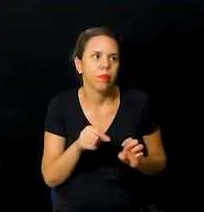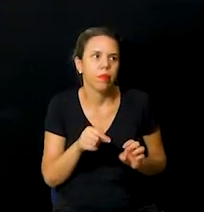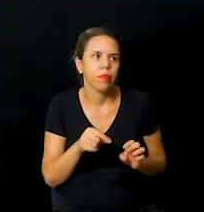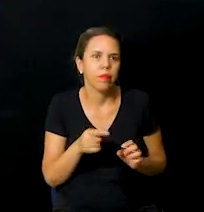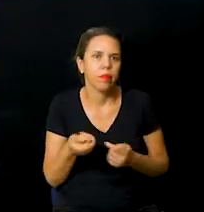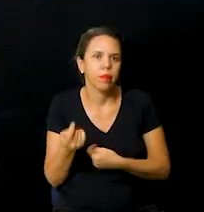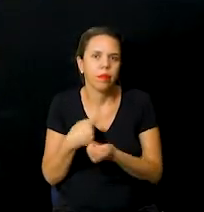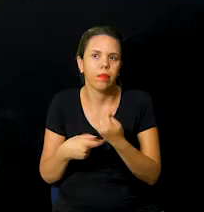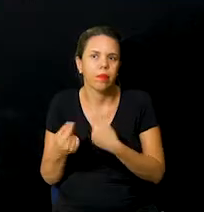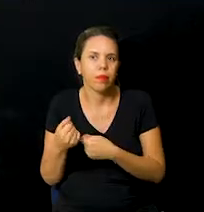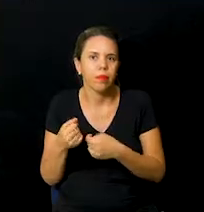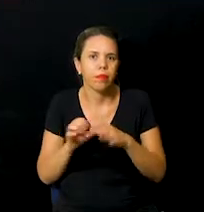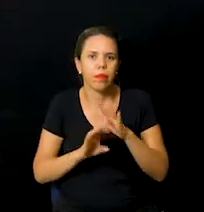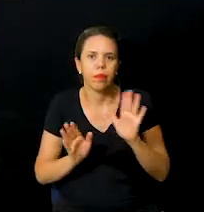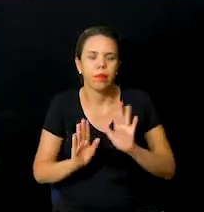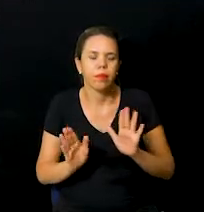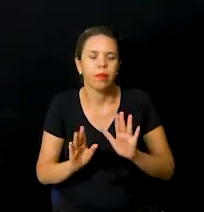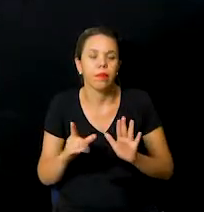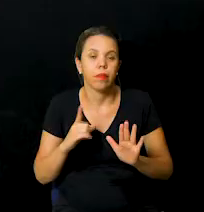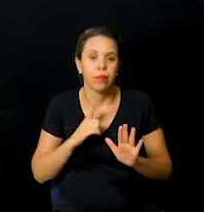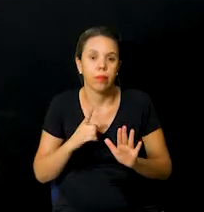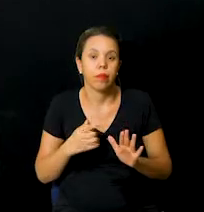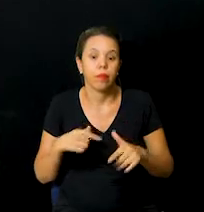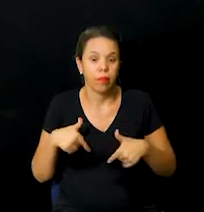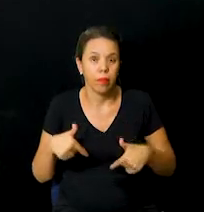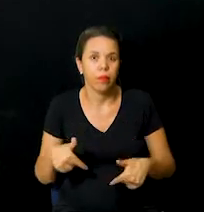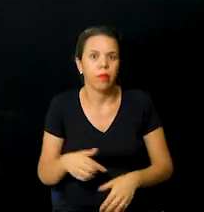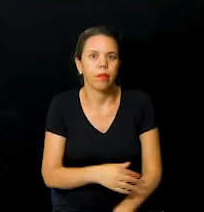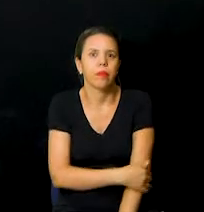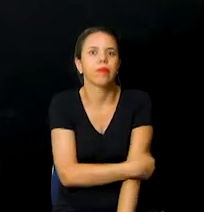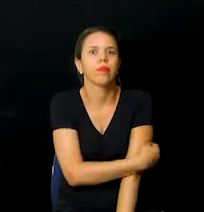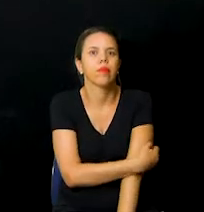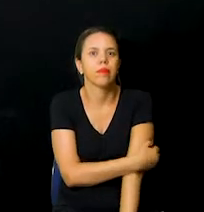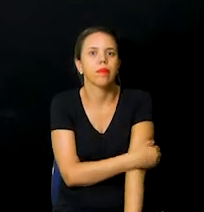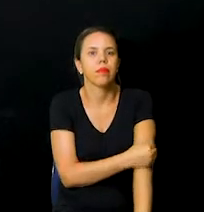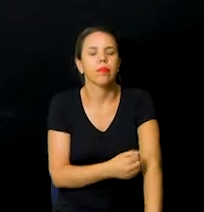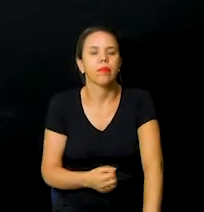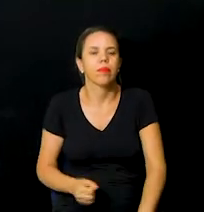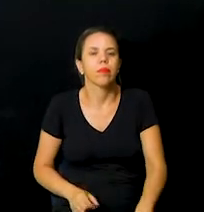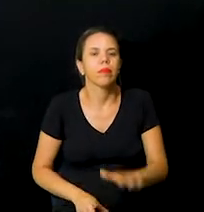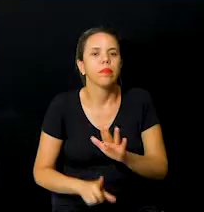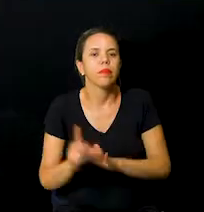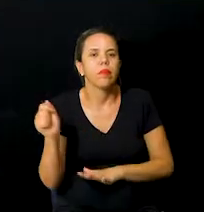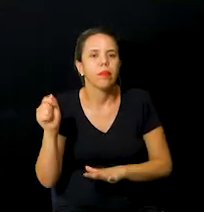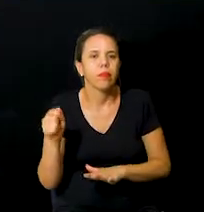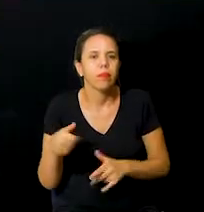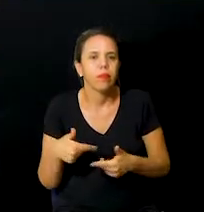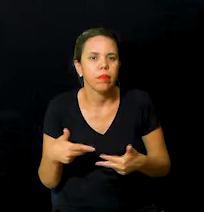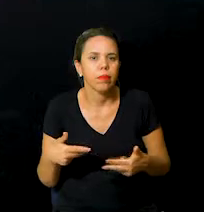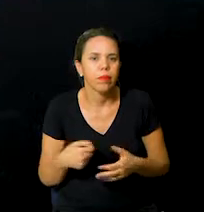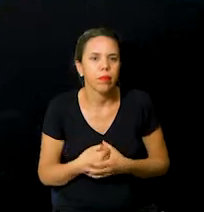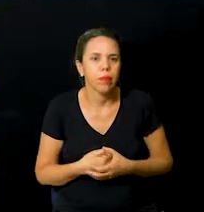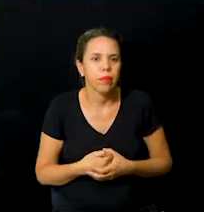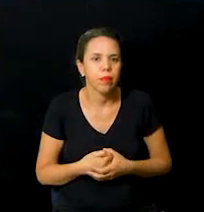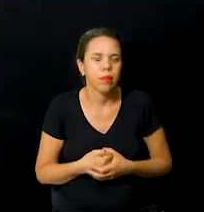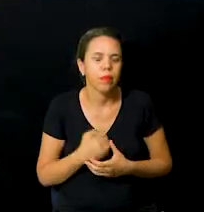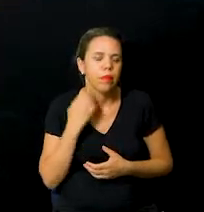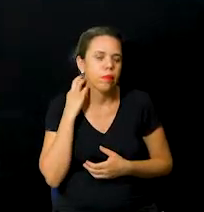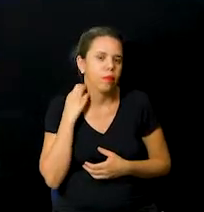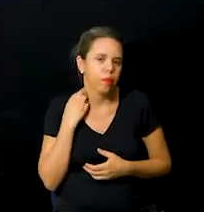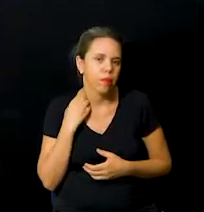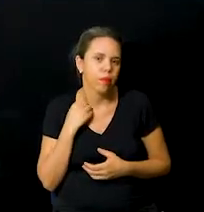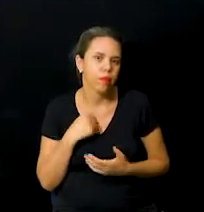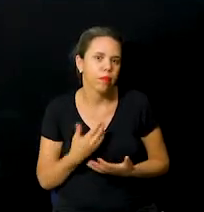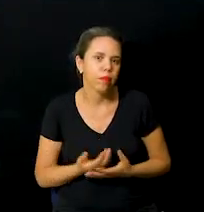ver com business, né, ou com empresa. Tem a ver com uma atitude de gerar renda. Uma das atitudes que